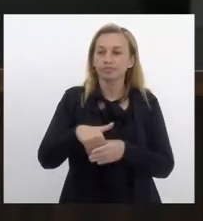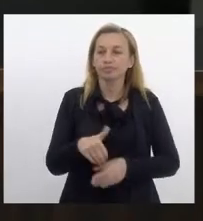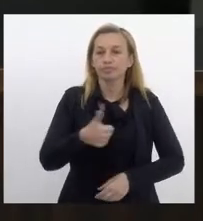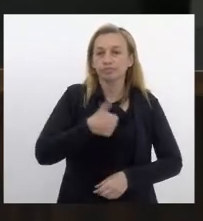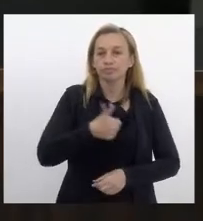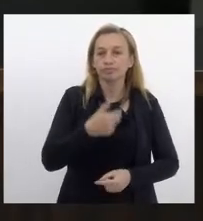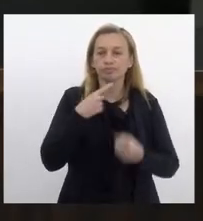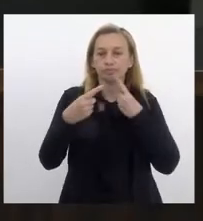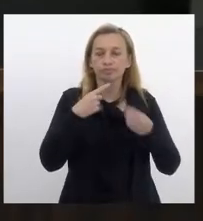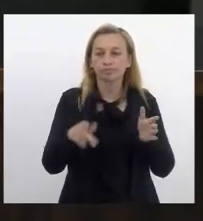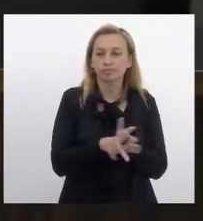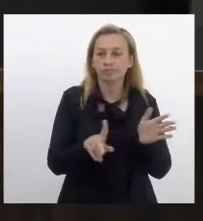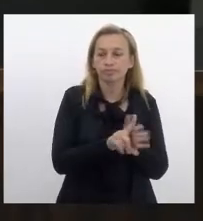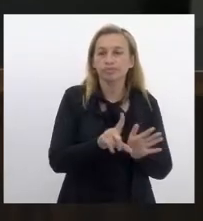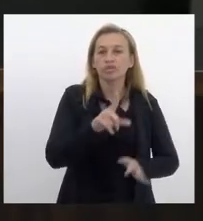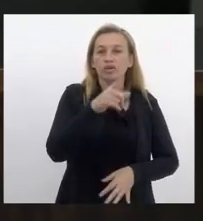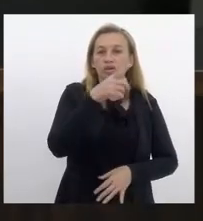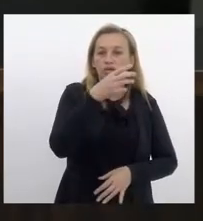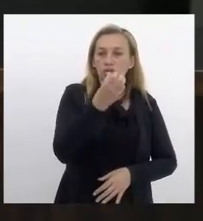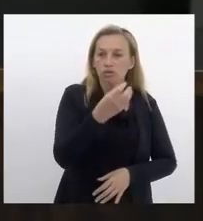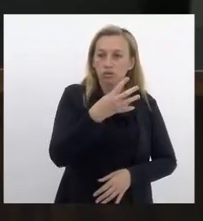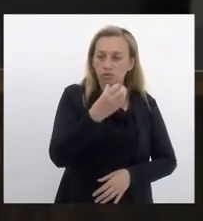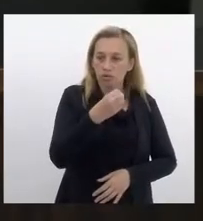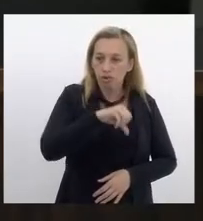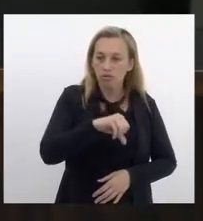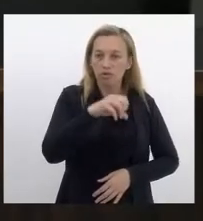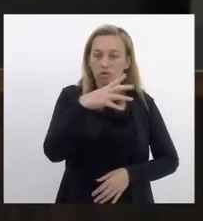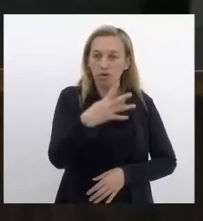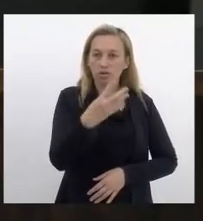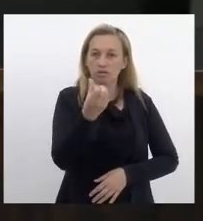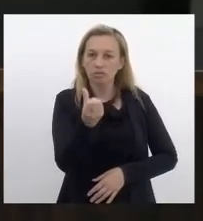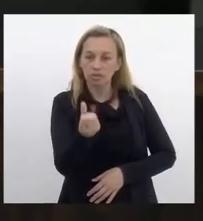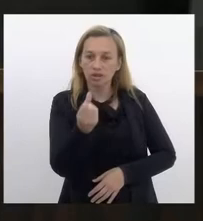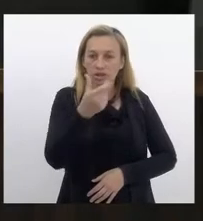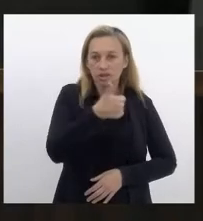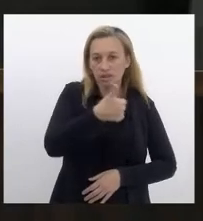primeira discussão, projeto de lei 946-19.